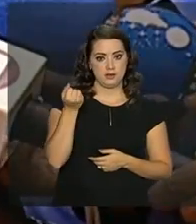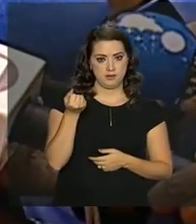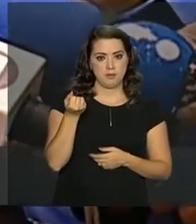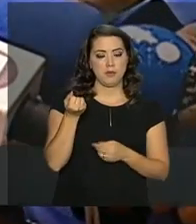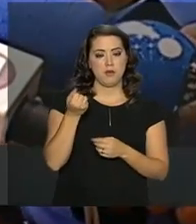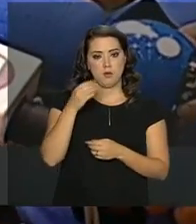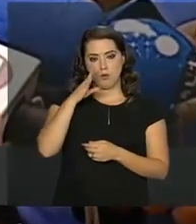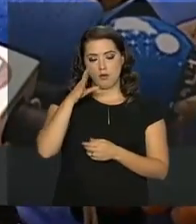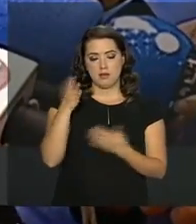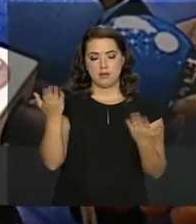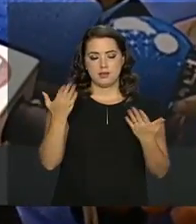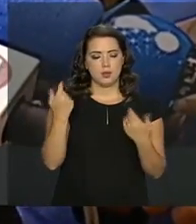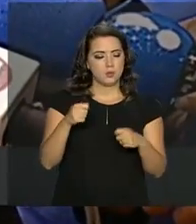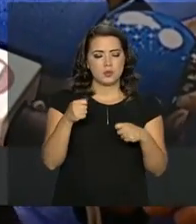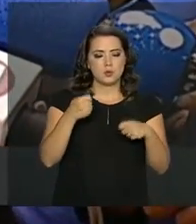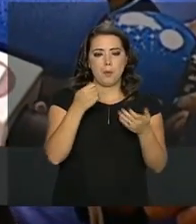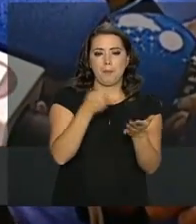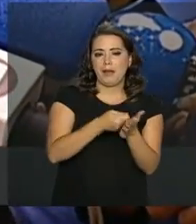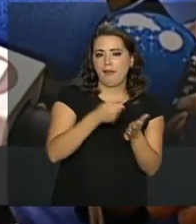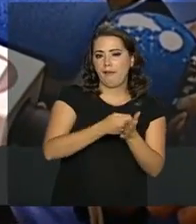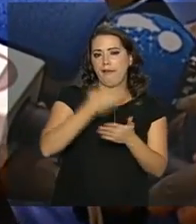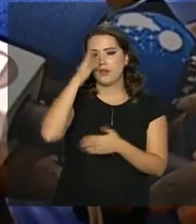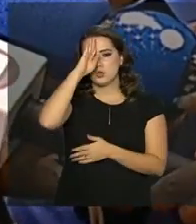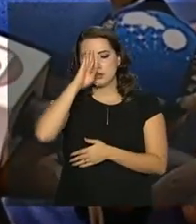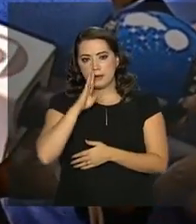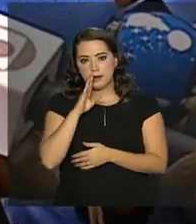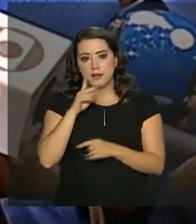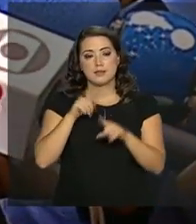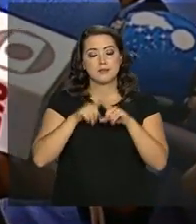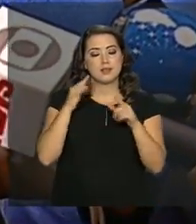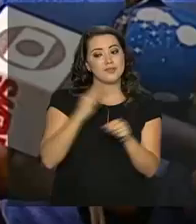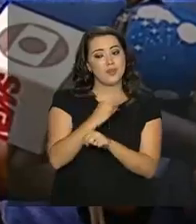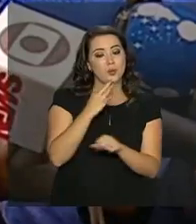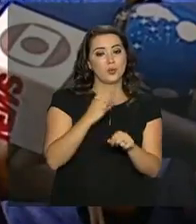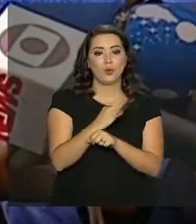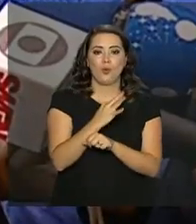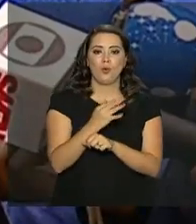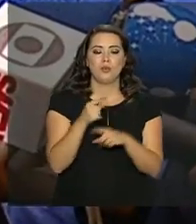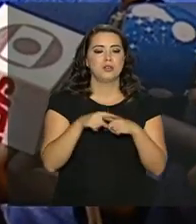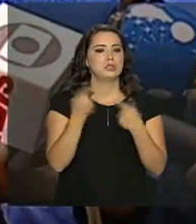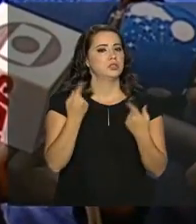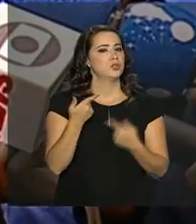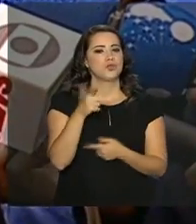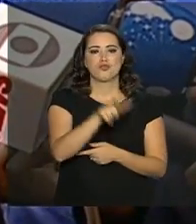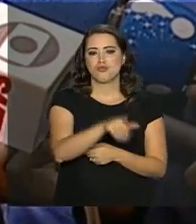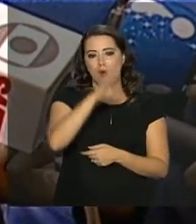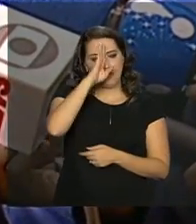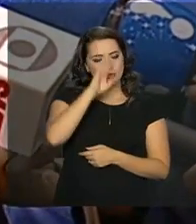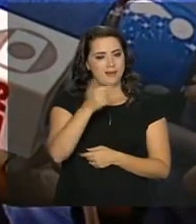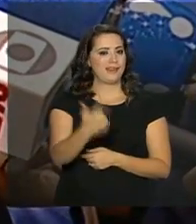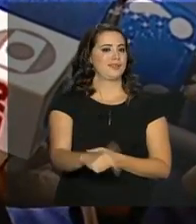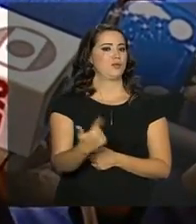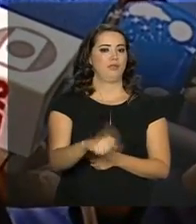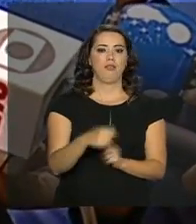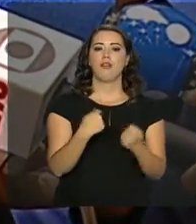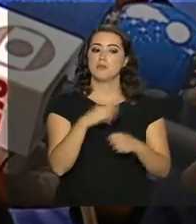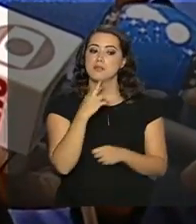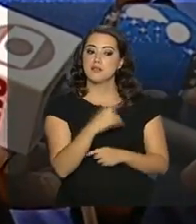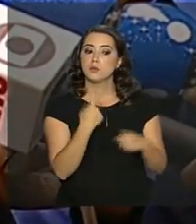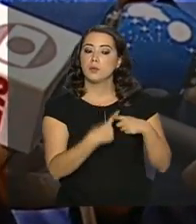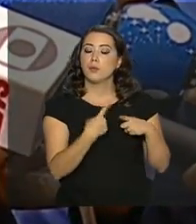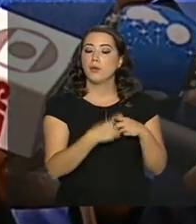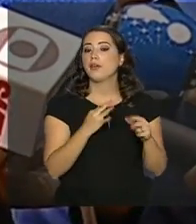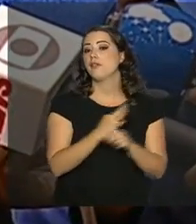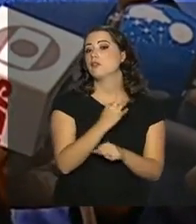compareceu sem uma justificativa legal prevista não será dada novamente a a gratuidade no próximo